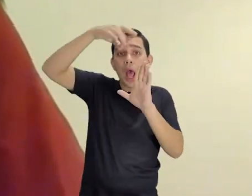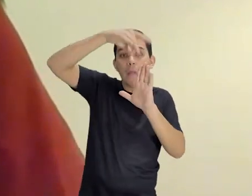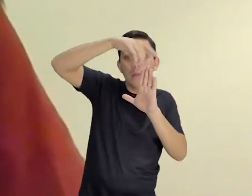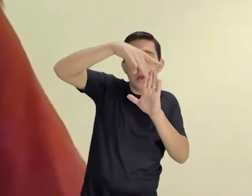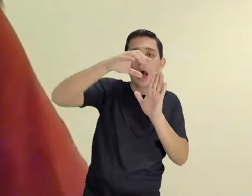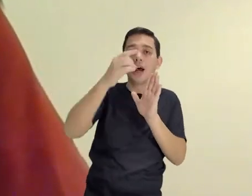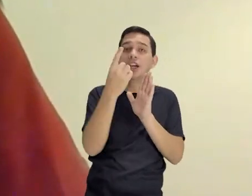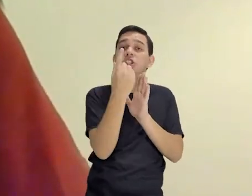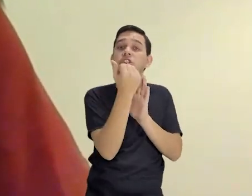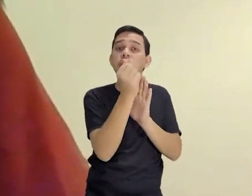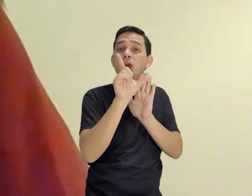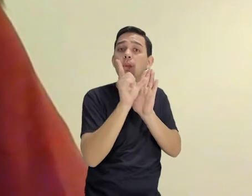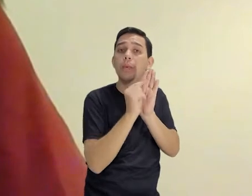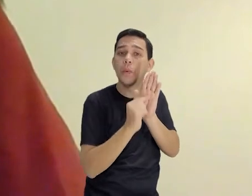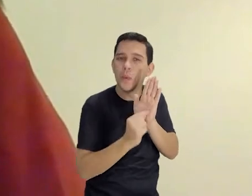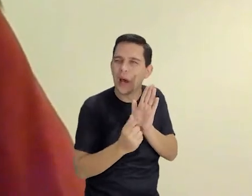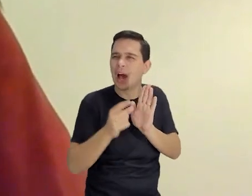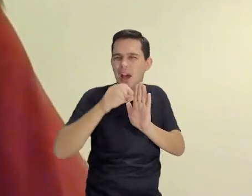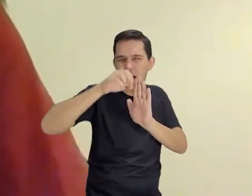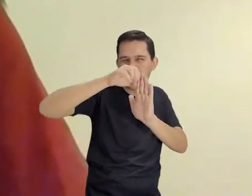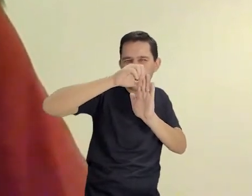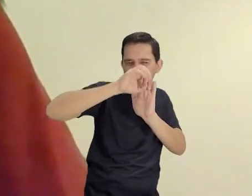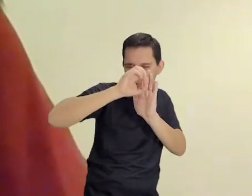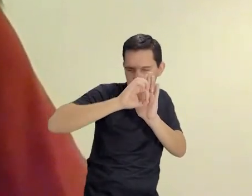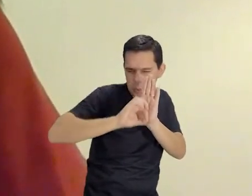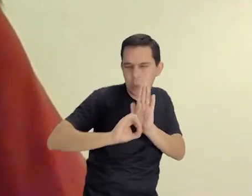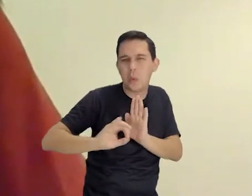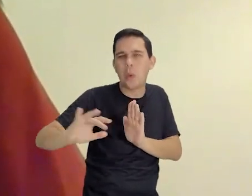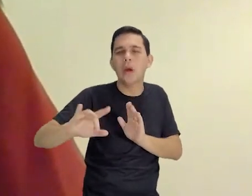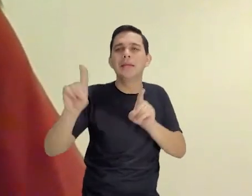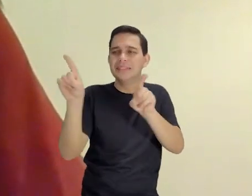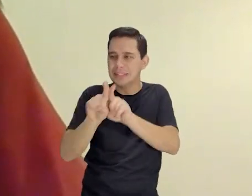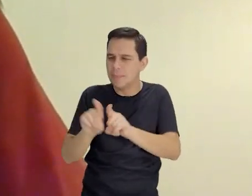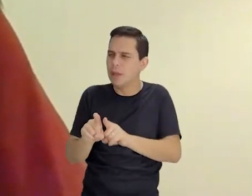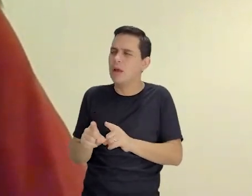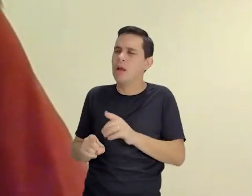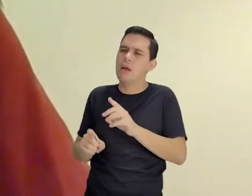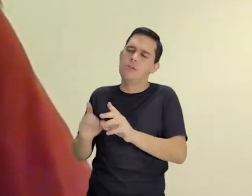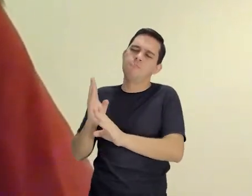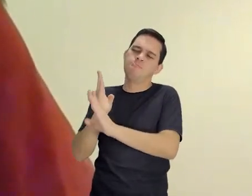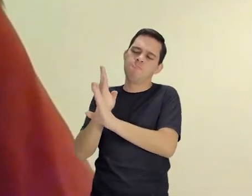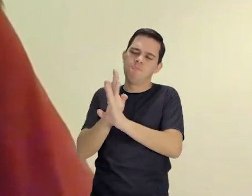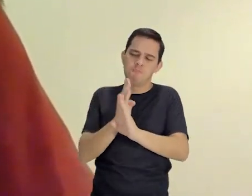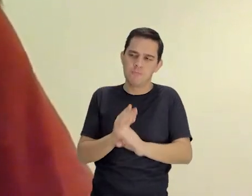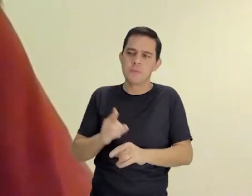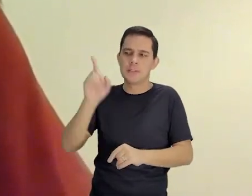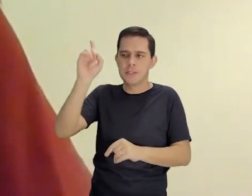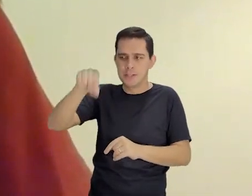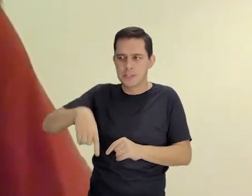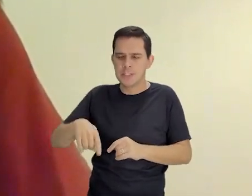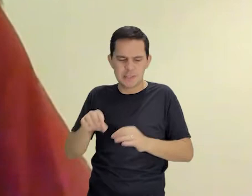dinheiro, então também foi necessário uma organização, uma estrutura